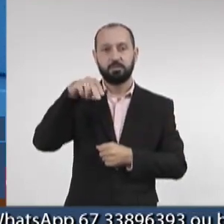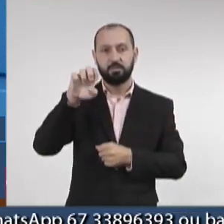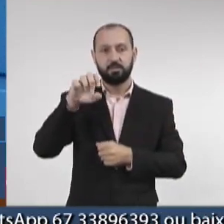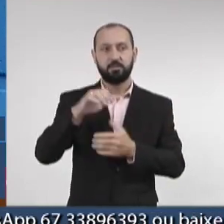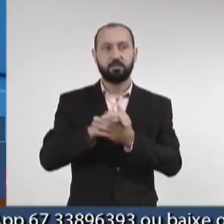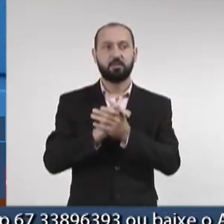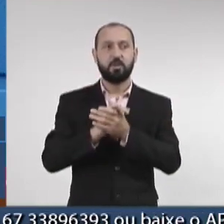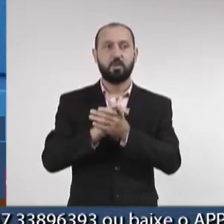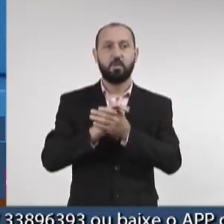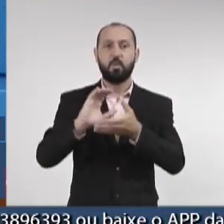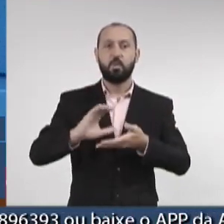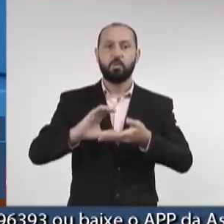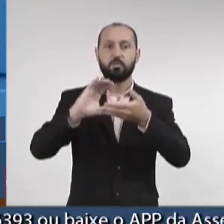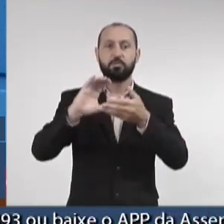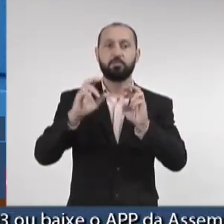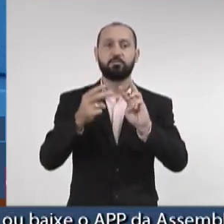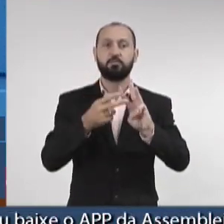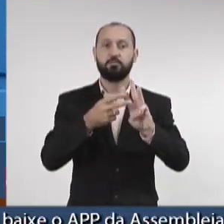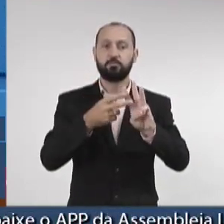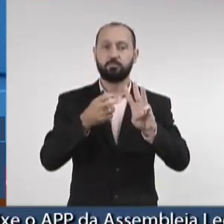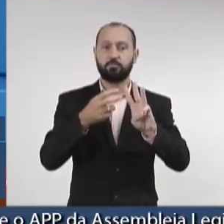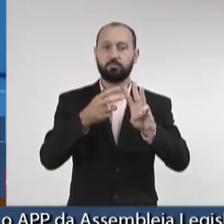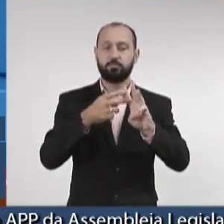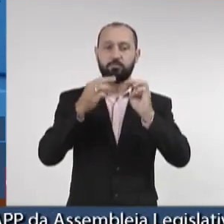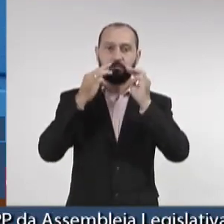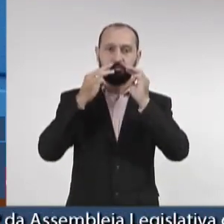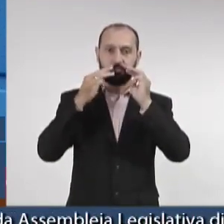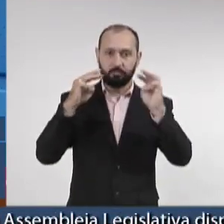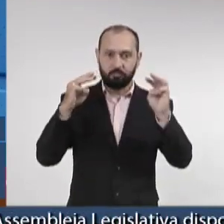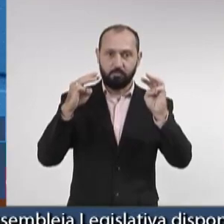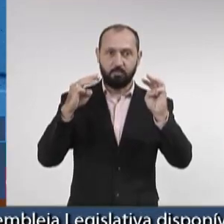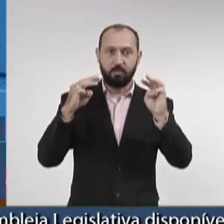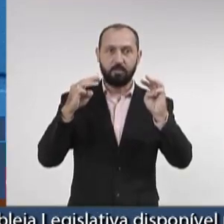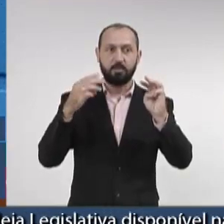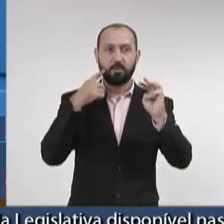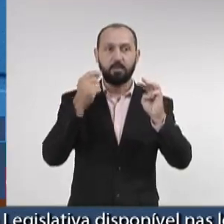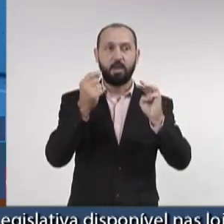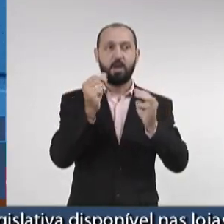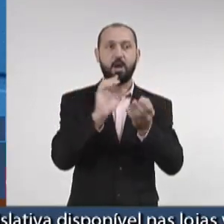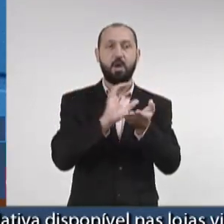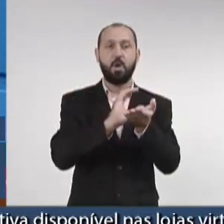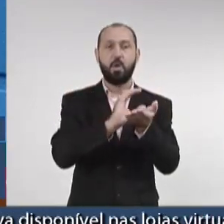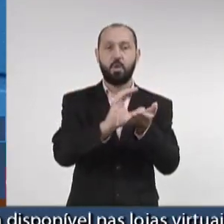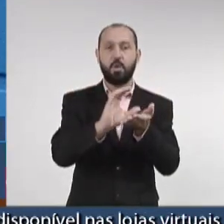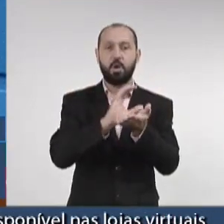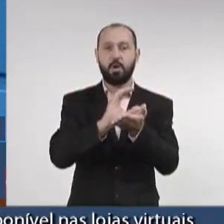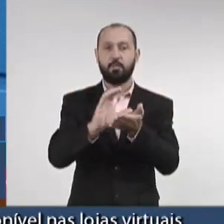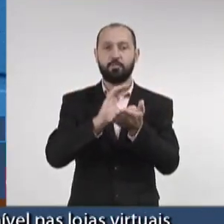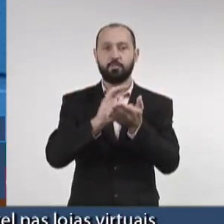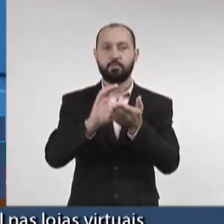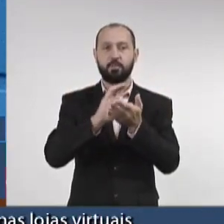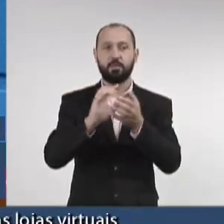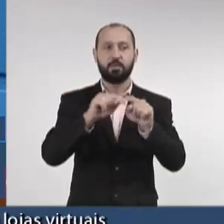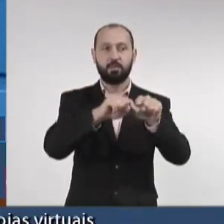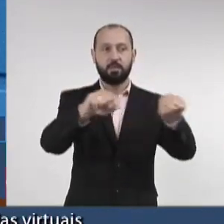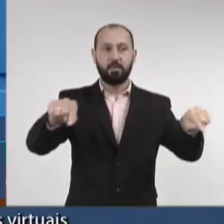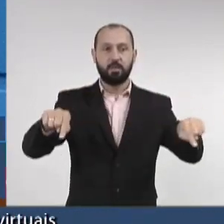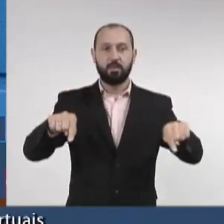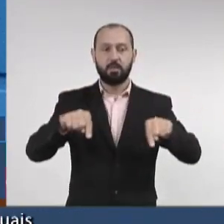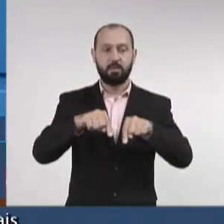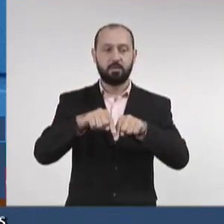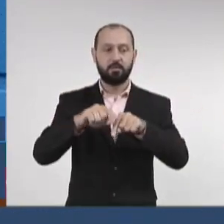o Conselho Indigenista Missionário, que está financiando a invasão de